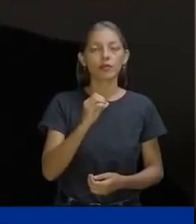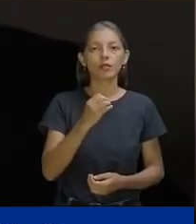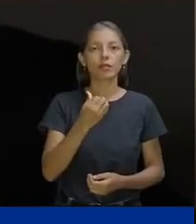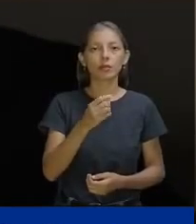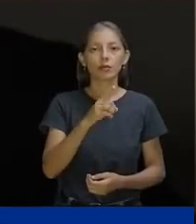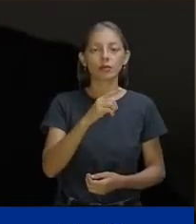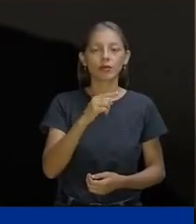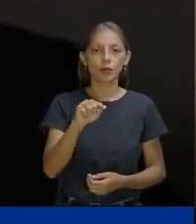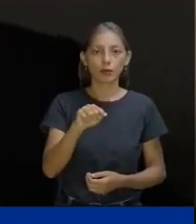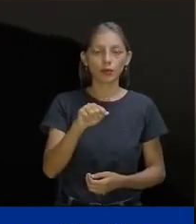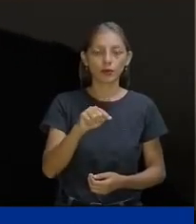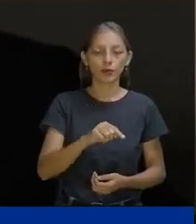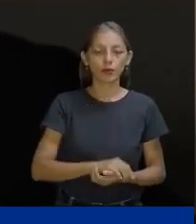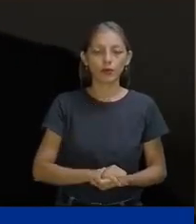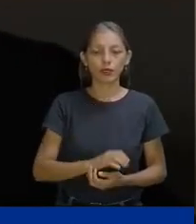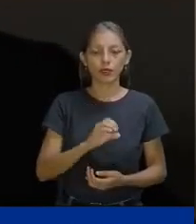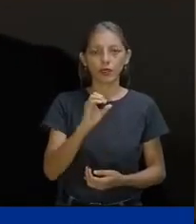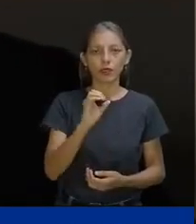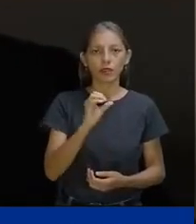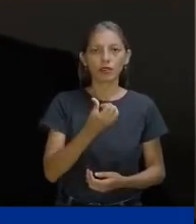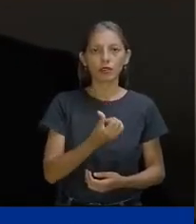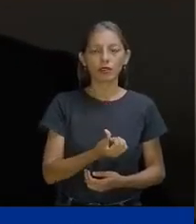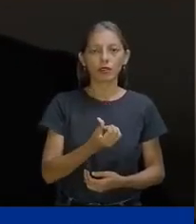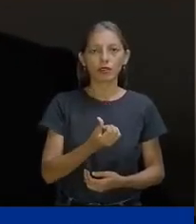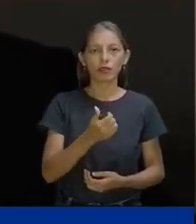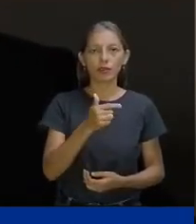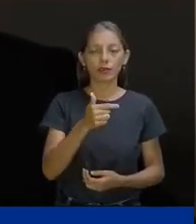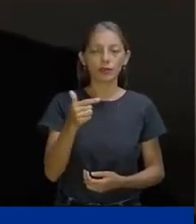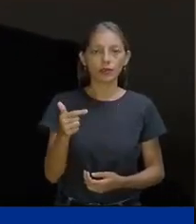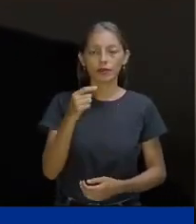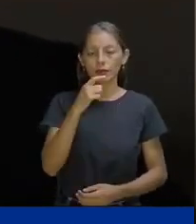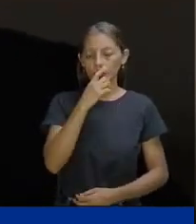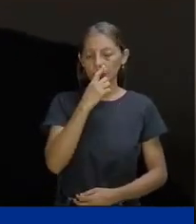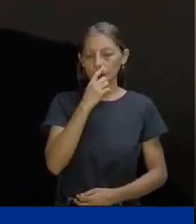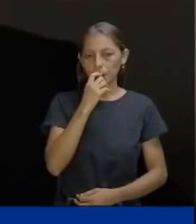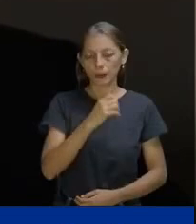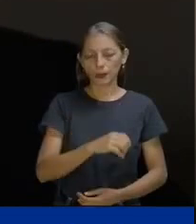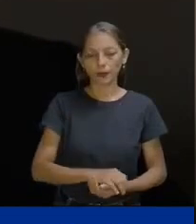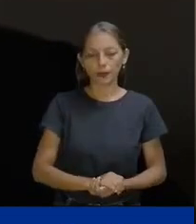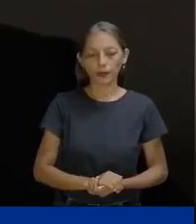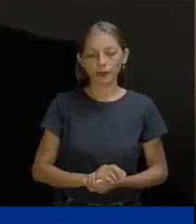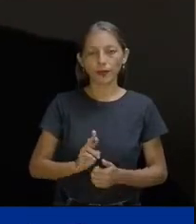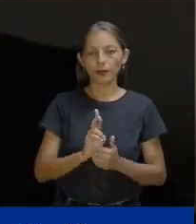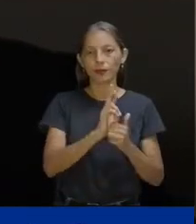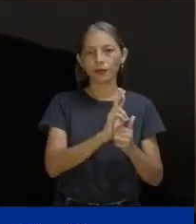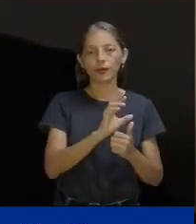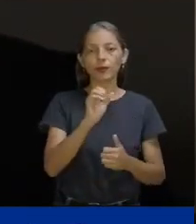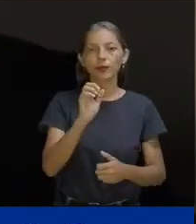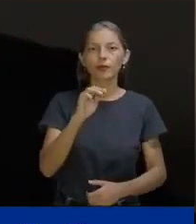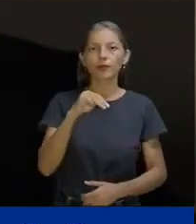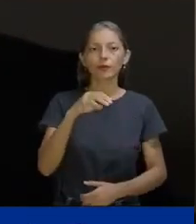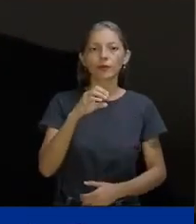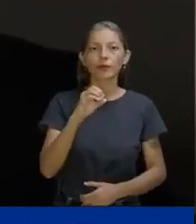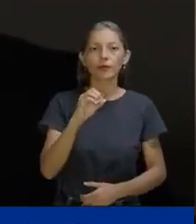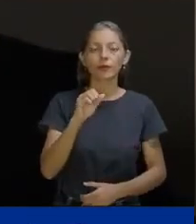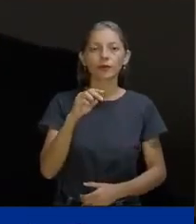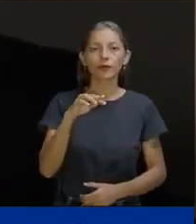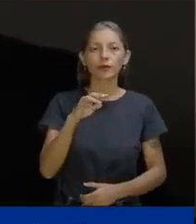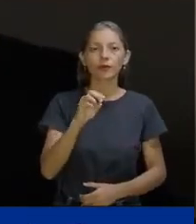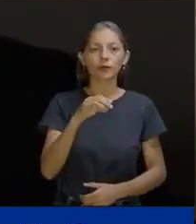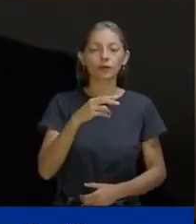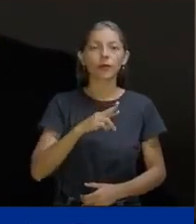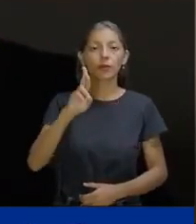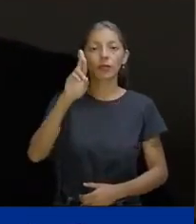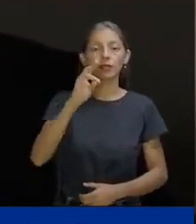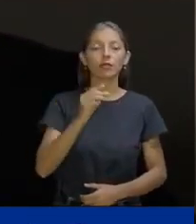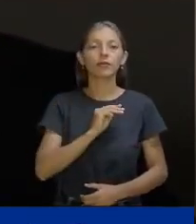601.666 de 2022, de relatoria do nosso corregedor, desembargador Carmo Antônio, tendo como representante o